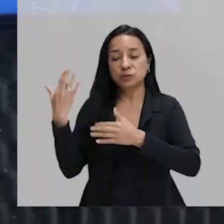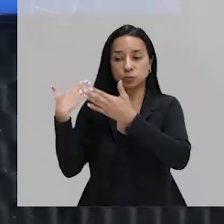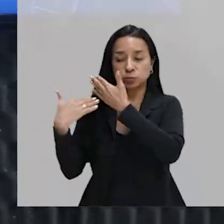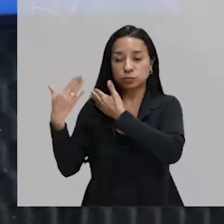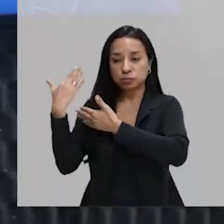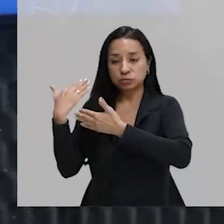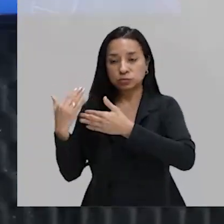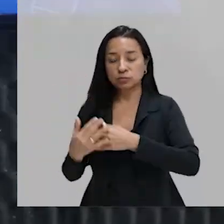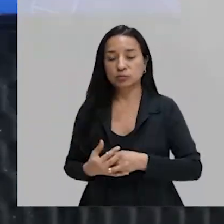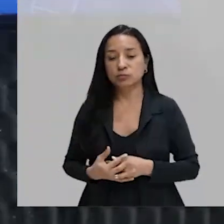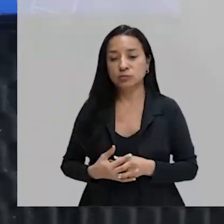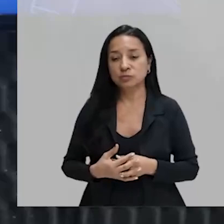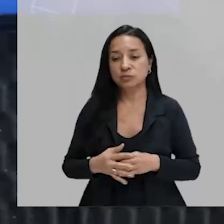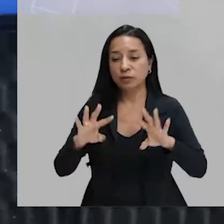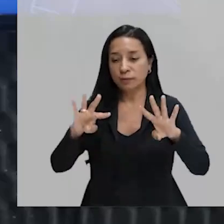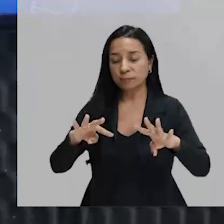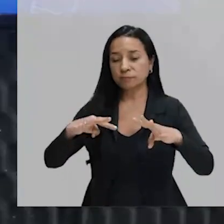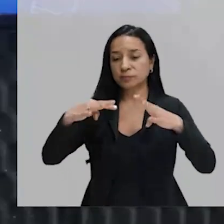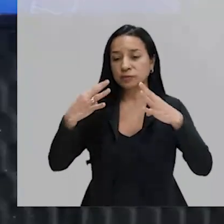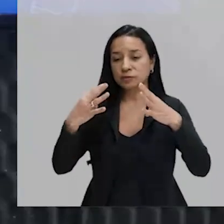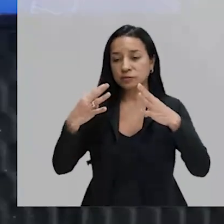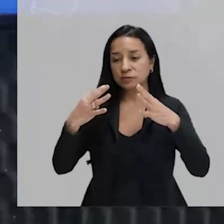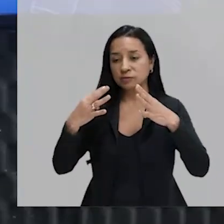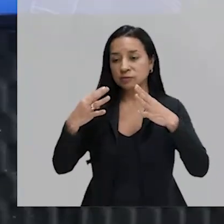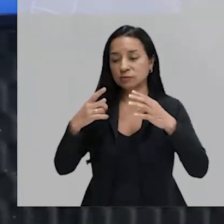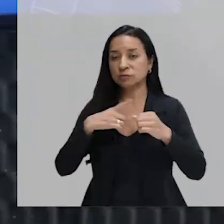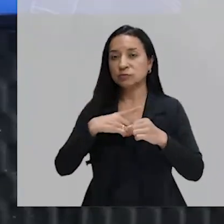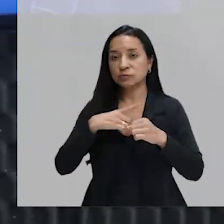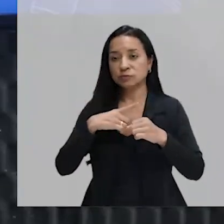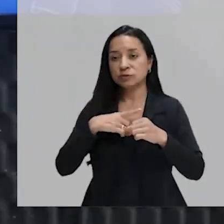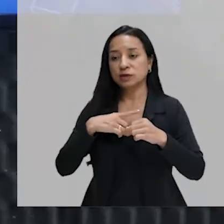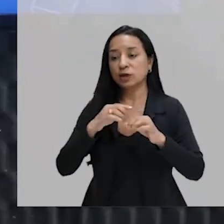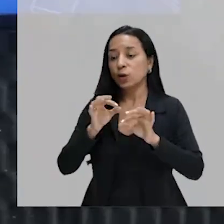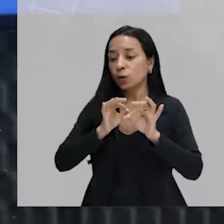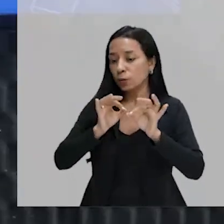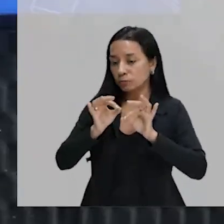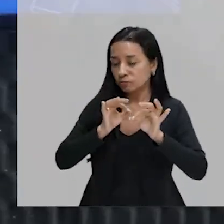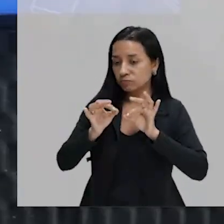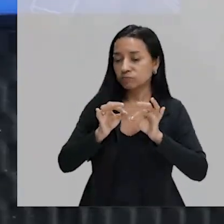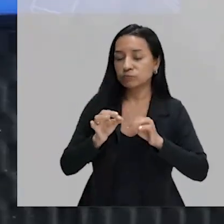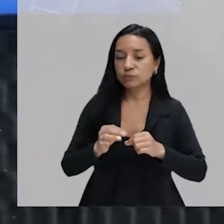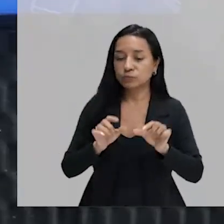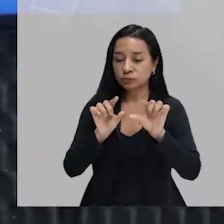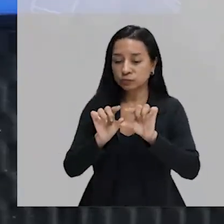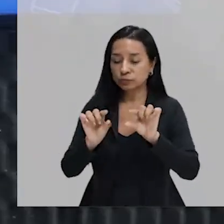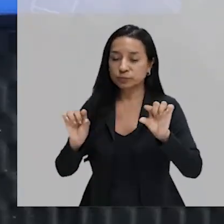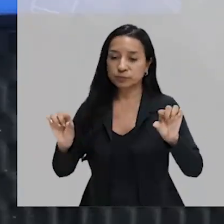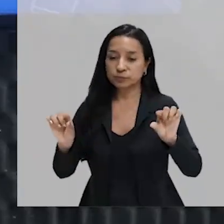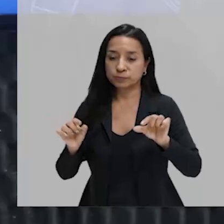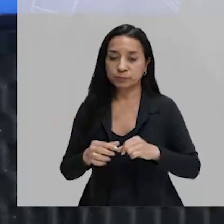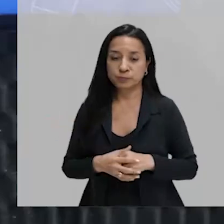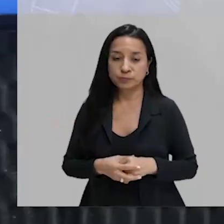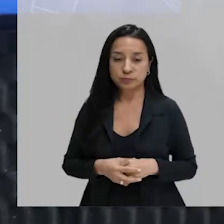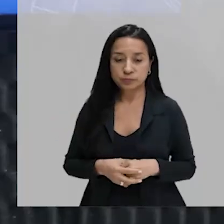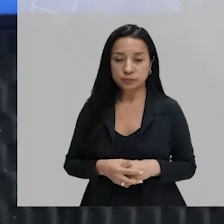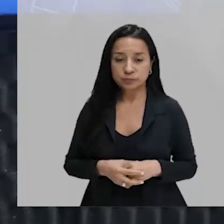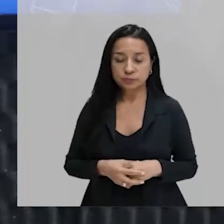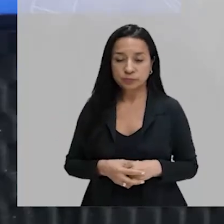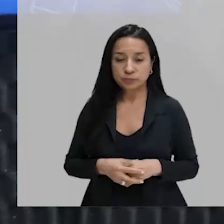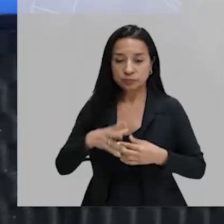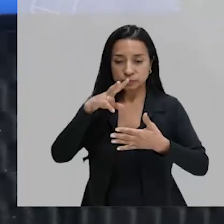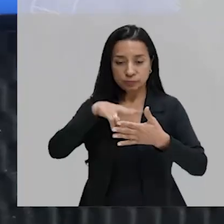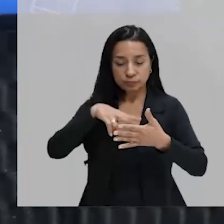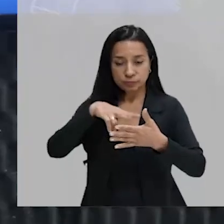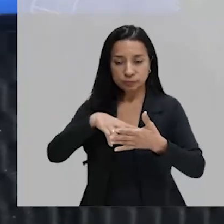tá? Então, prestem bem atenção quando a gente tiver essa formação. Alguém deve me explicar a matéria. O